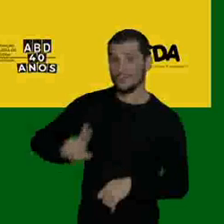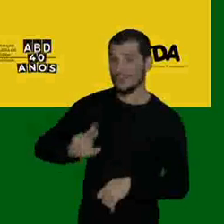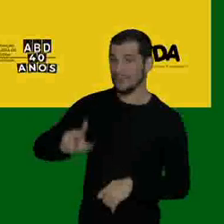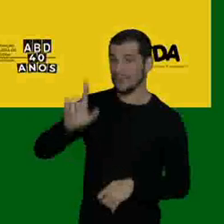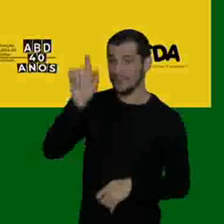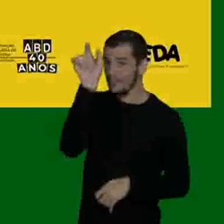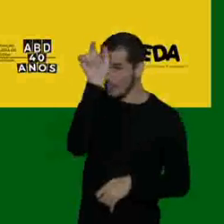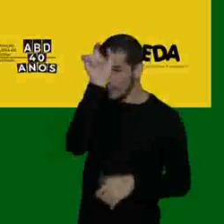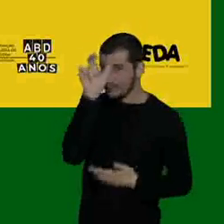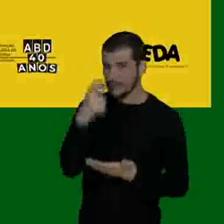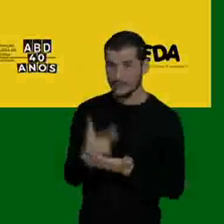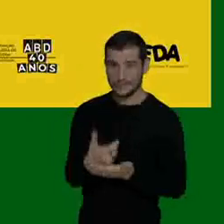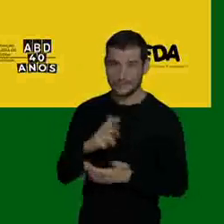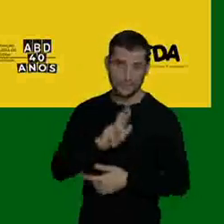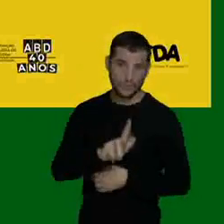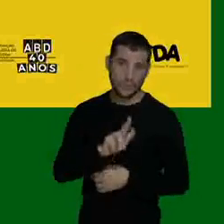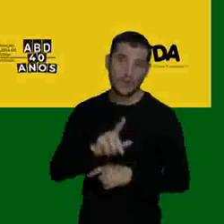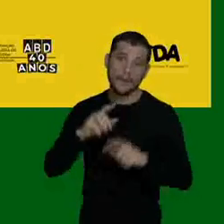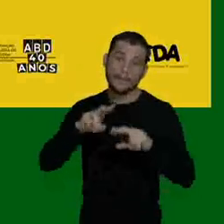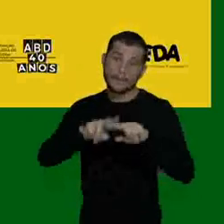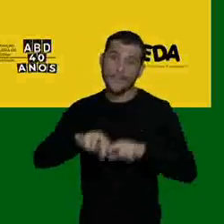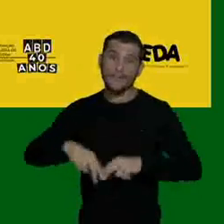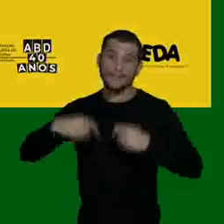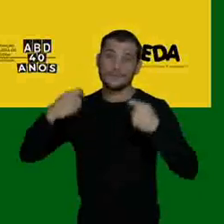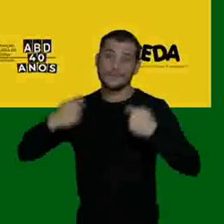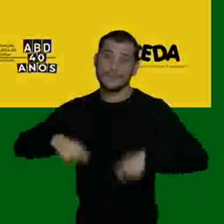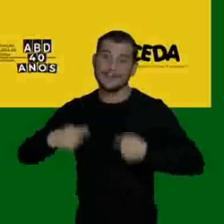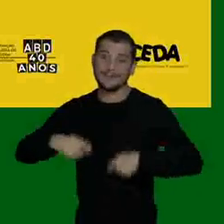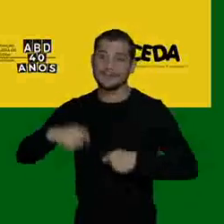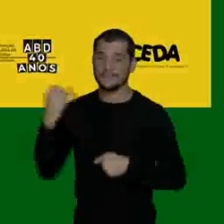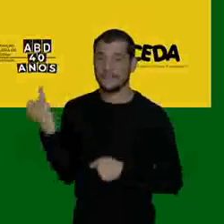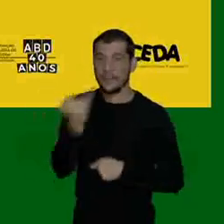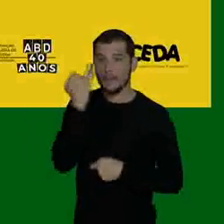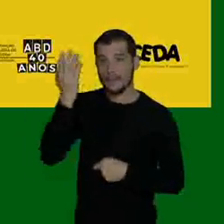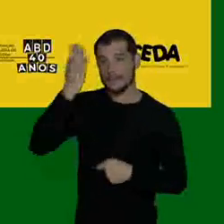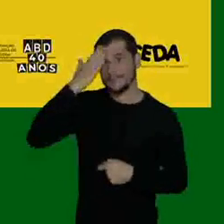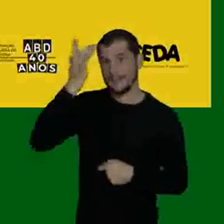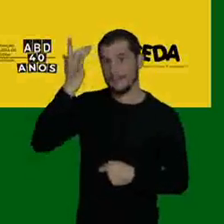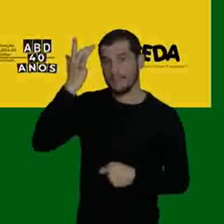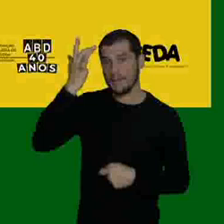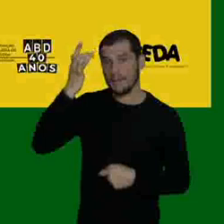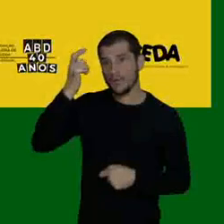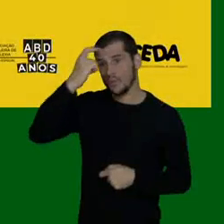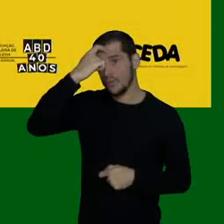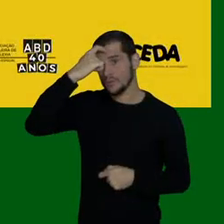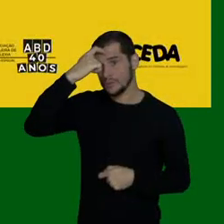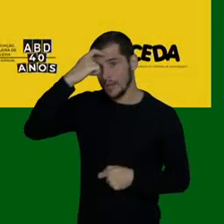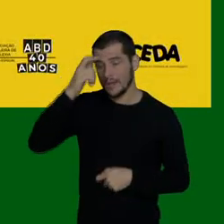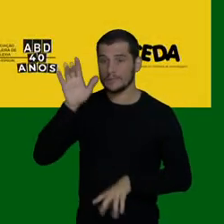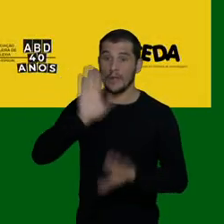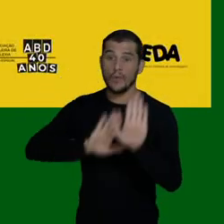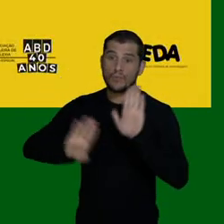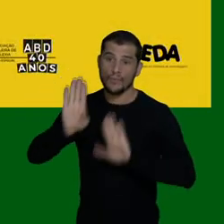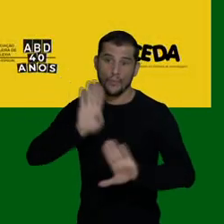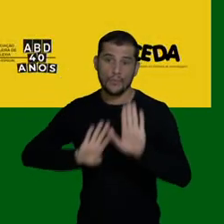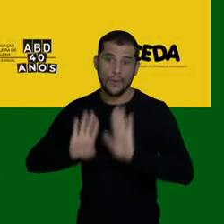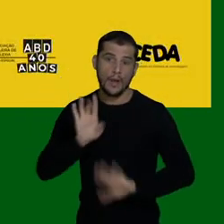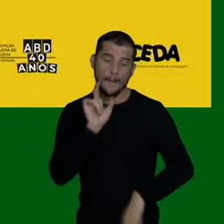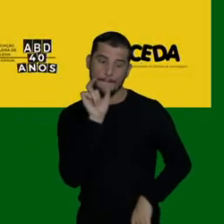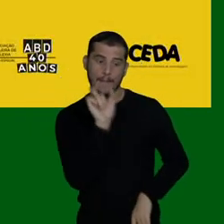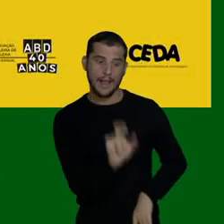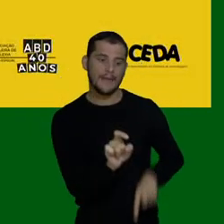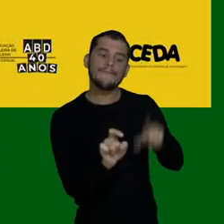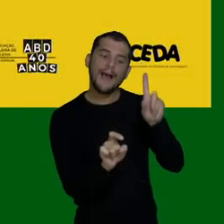não mas o médico falou que ele é disléxico mas ele não é disléxico então tem que tomar muito cuidado hoje em dia